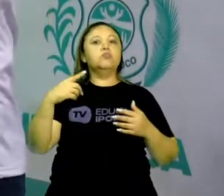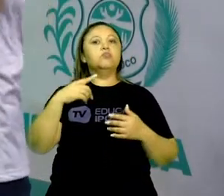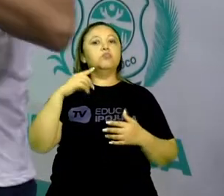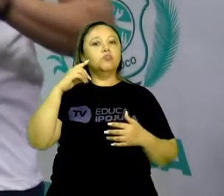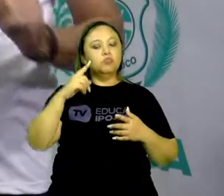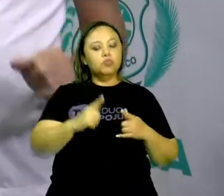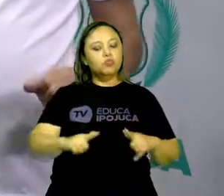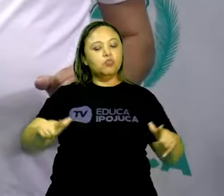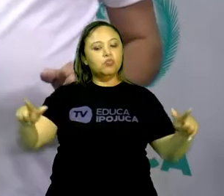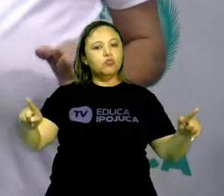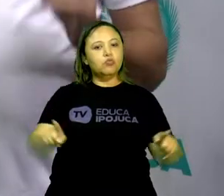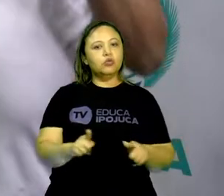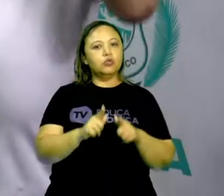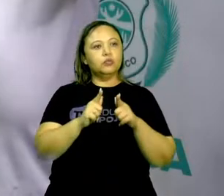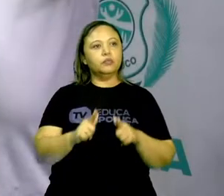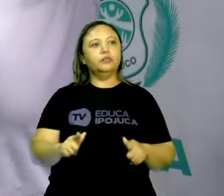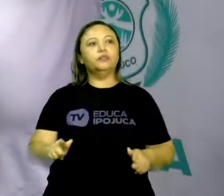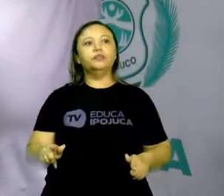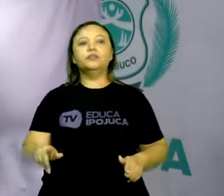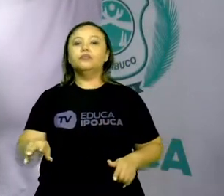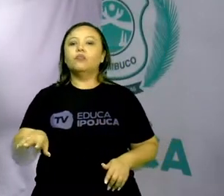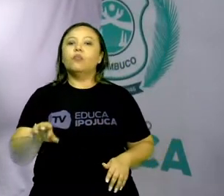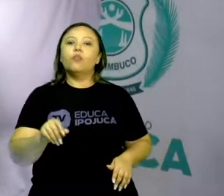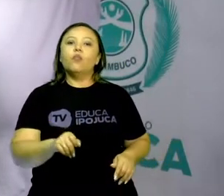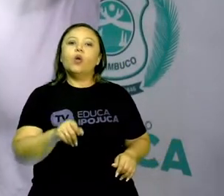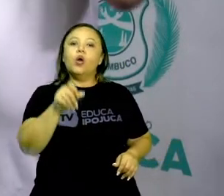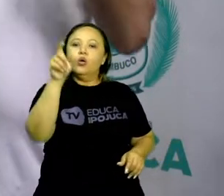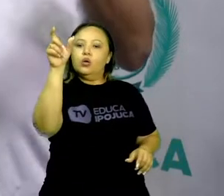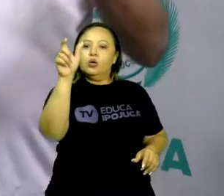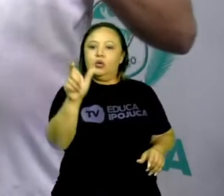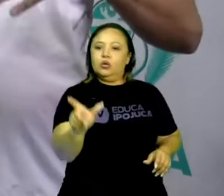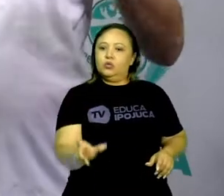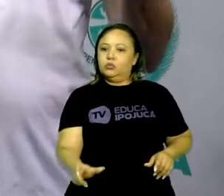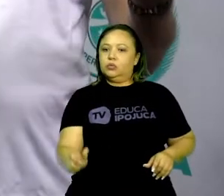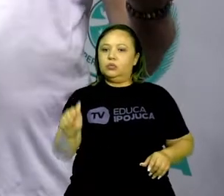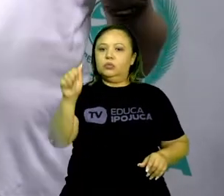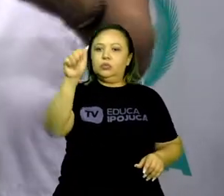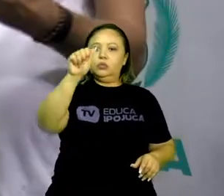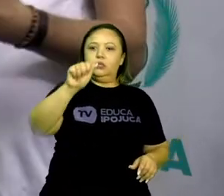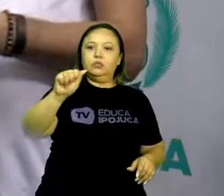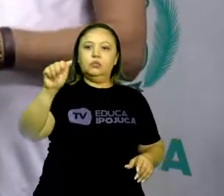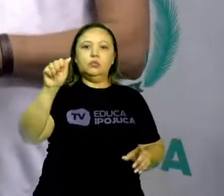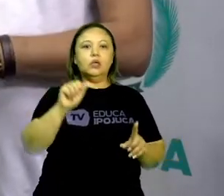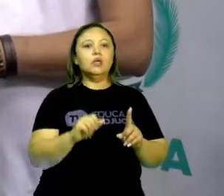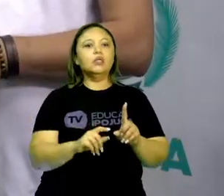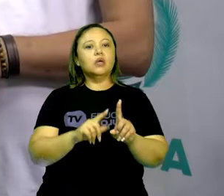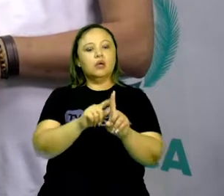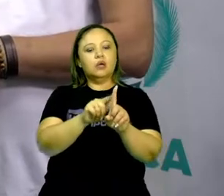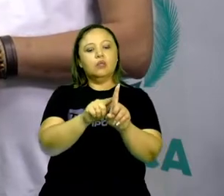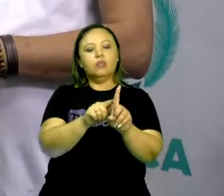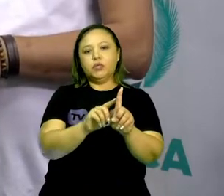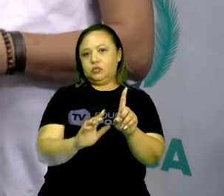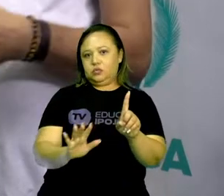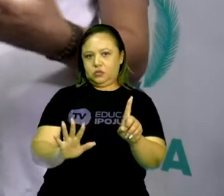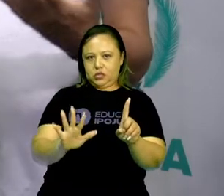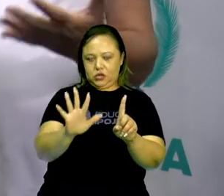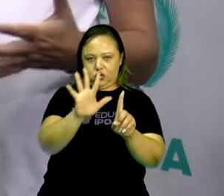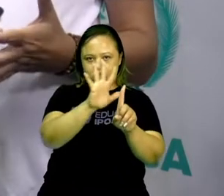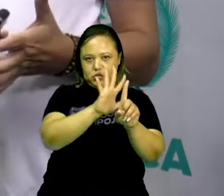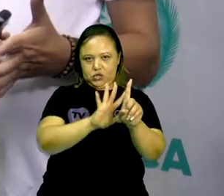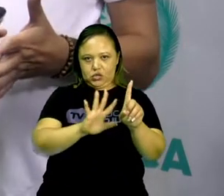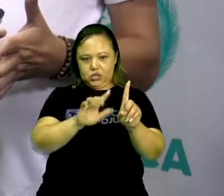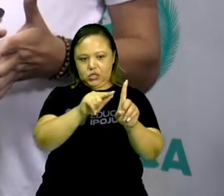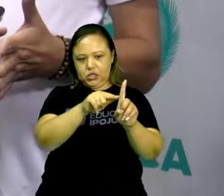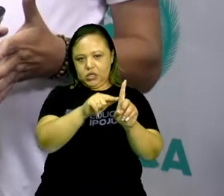Intensificar as virtudes e vícios das personagens. Então, virtude é uma coisa positiva, vício é uma coisa negativa, ok?